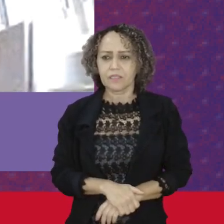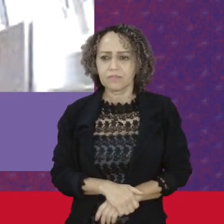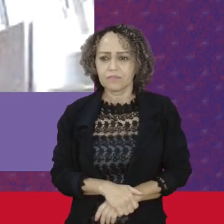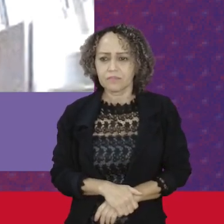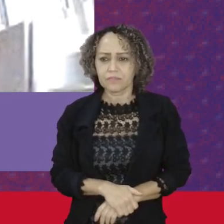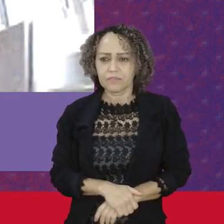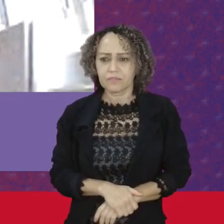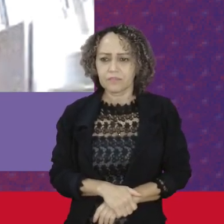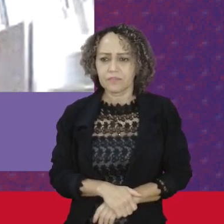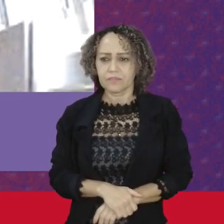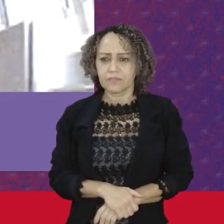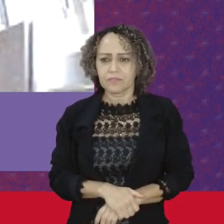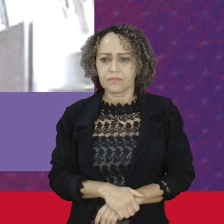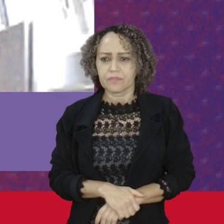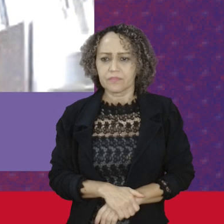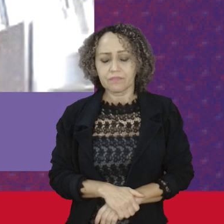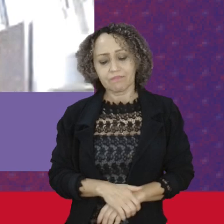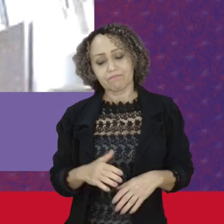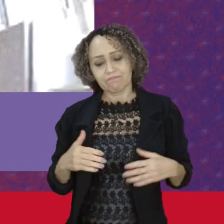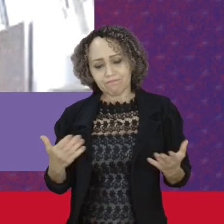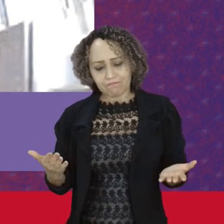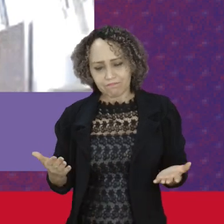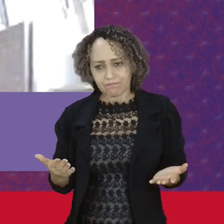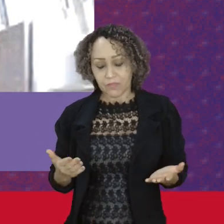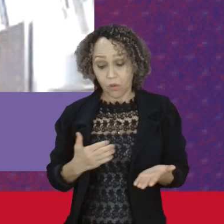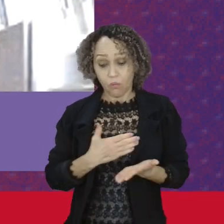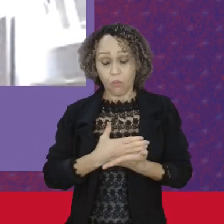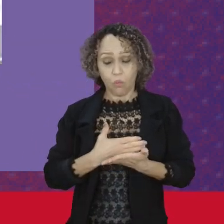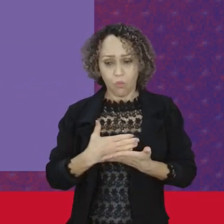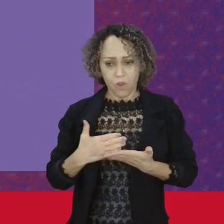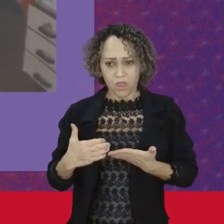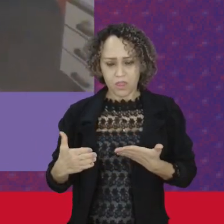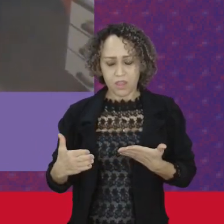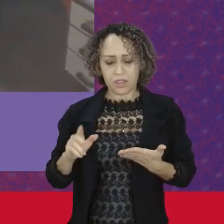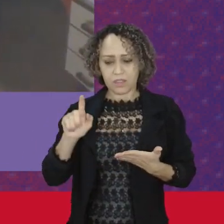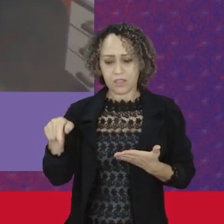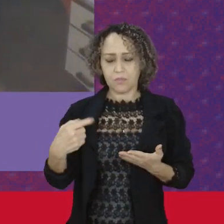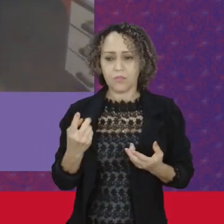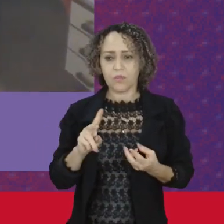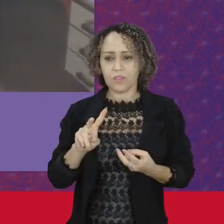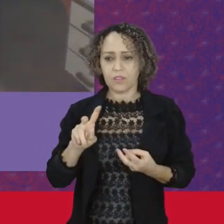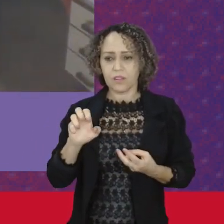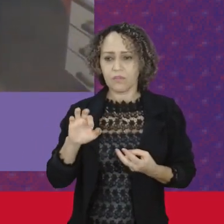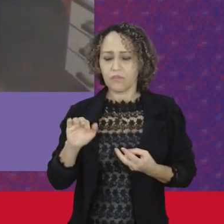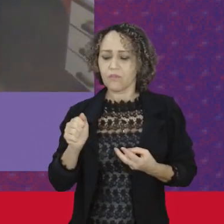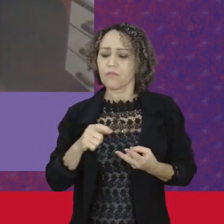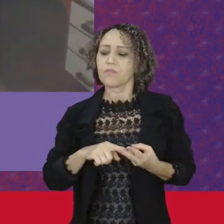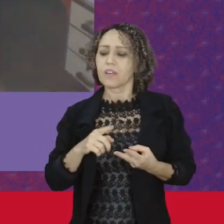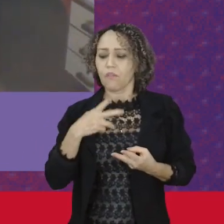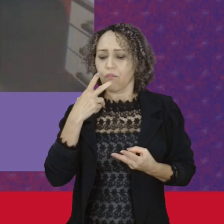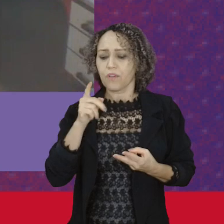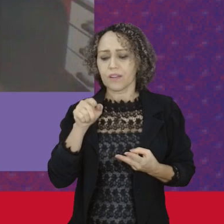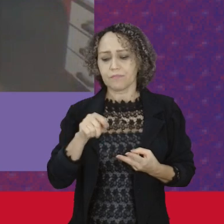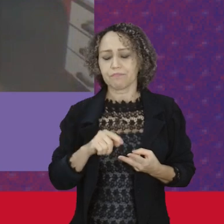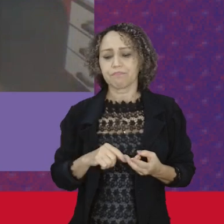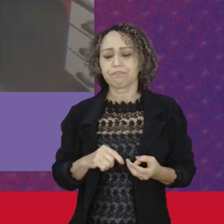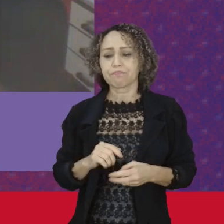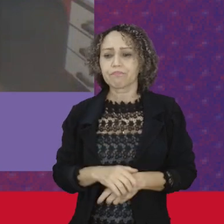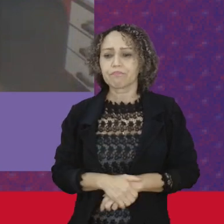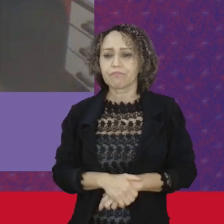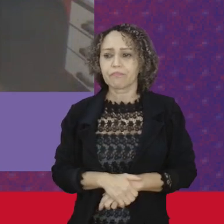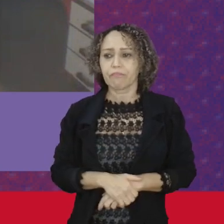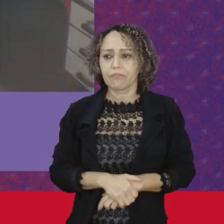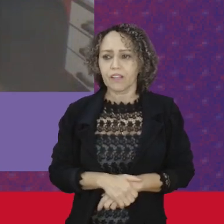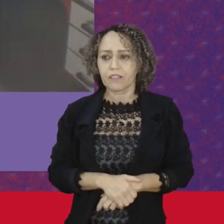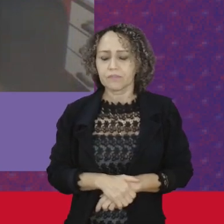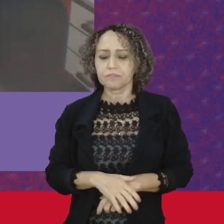mim. Bom, deixa eu começar e a Vera fala dela também. Dá